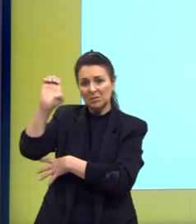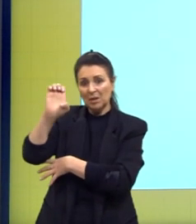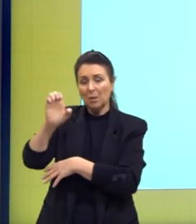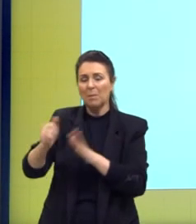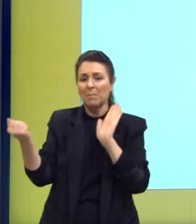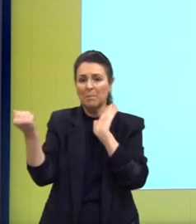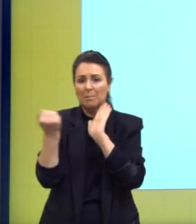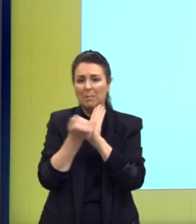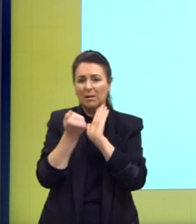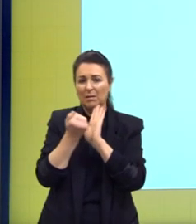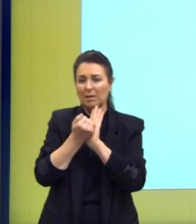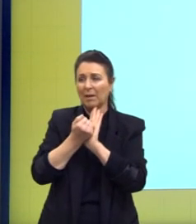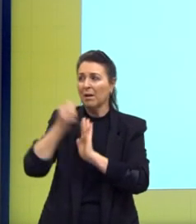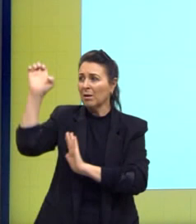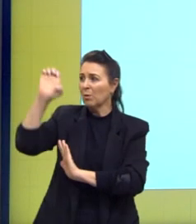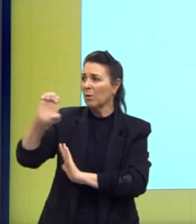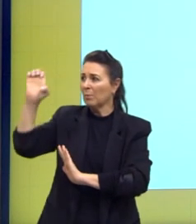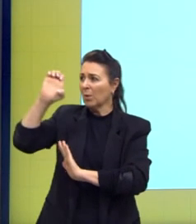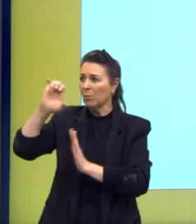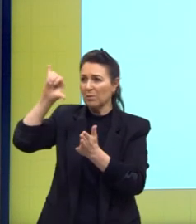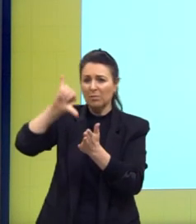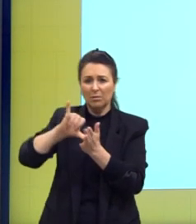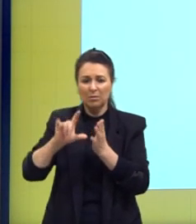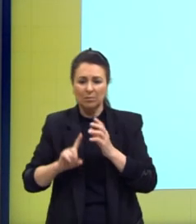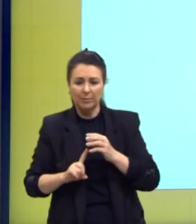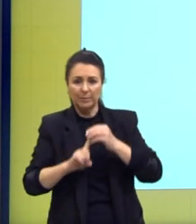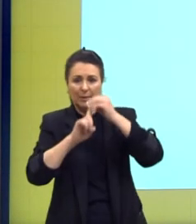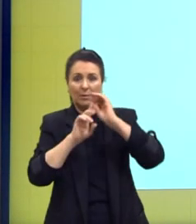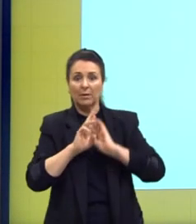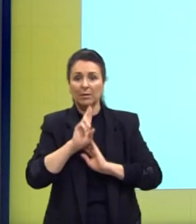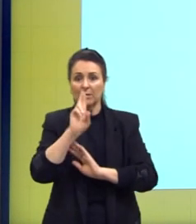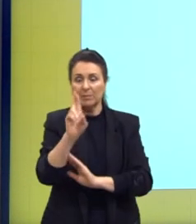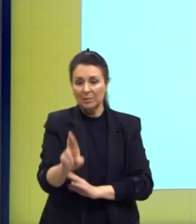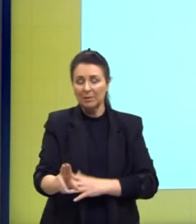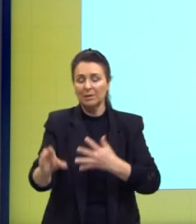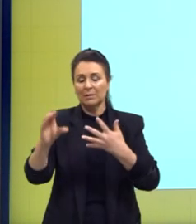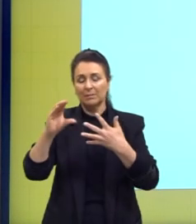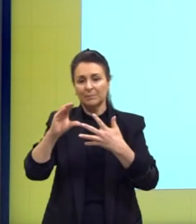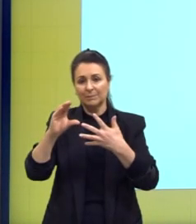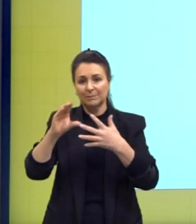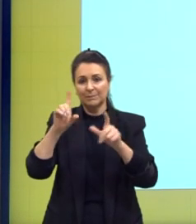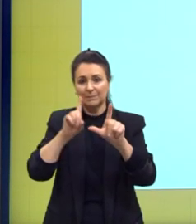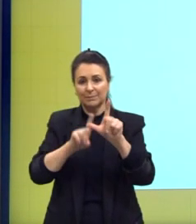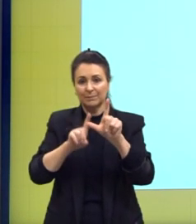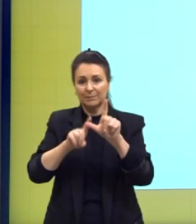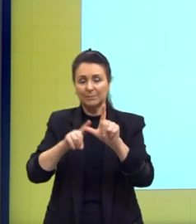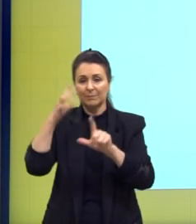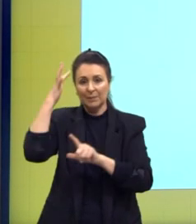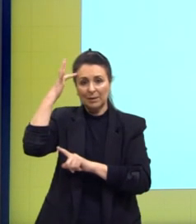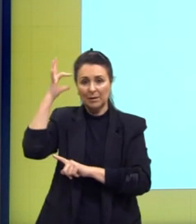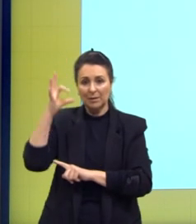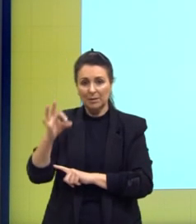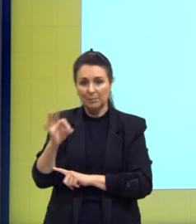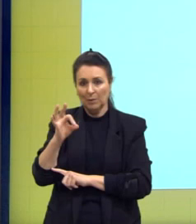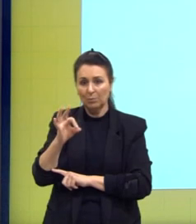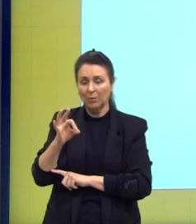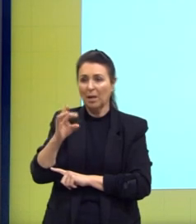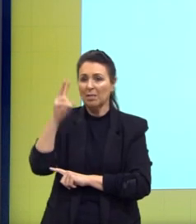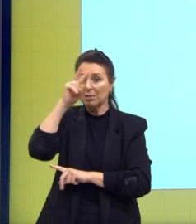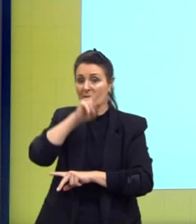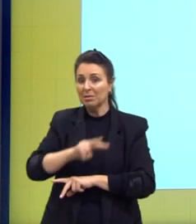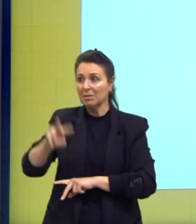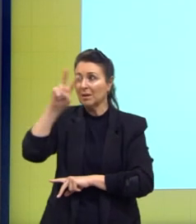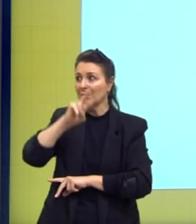etnocentrismo né Então a nossa resposta é a opção C compreensão etnocentrica